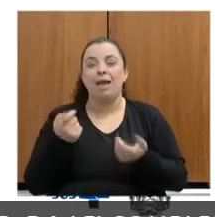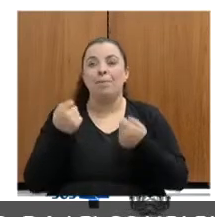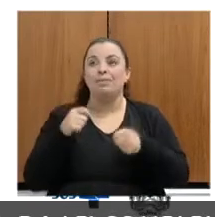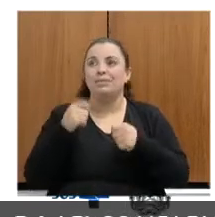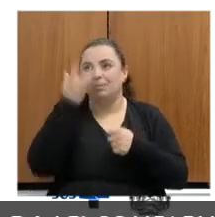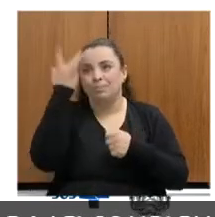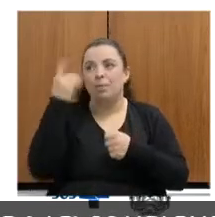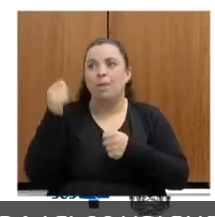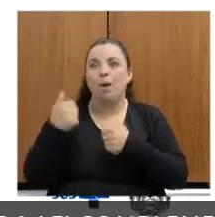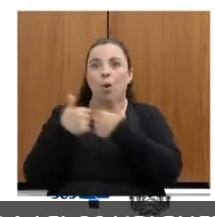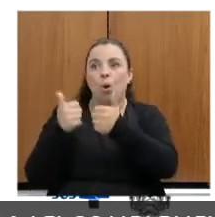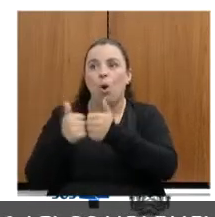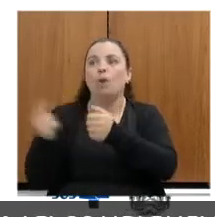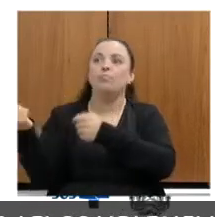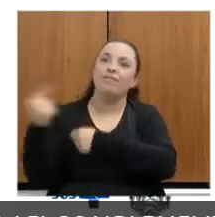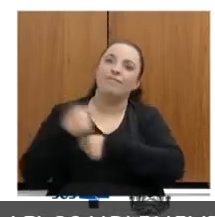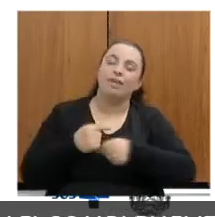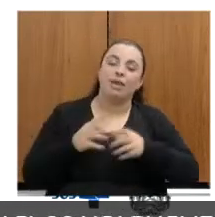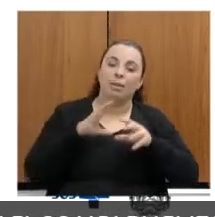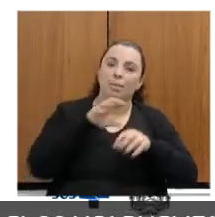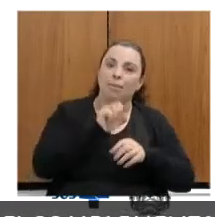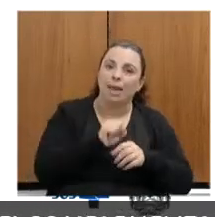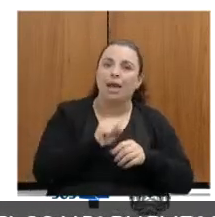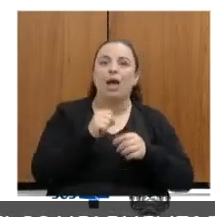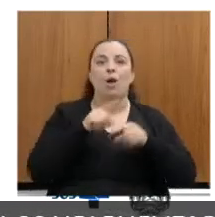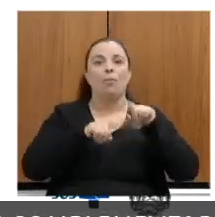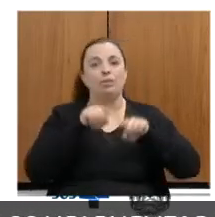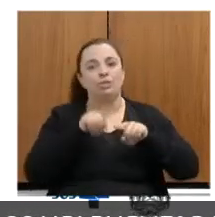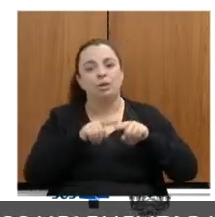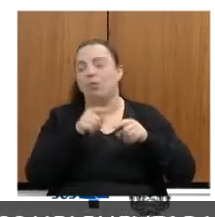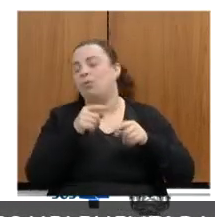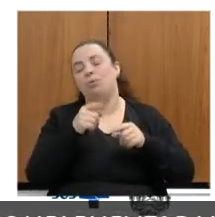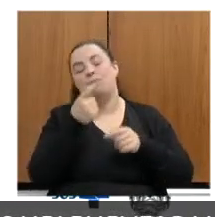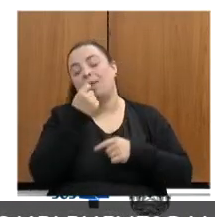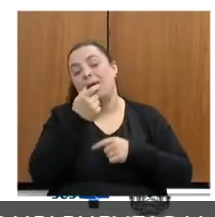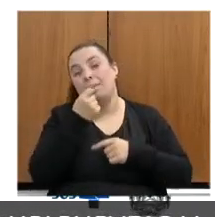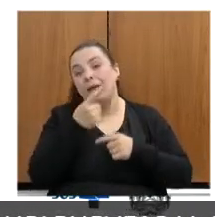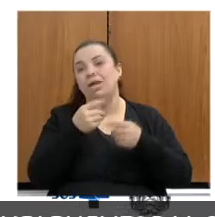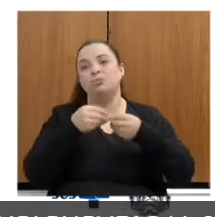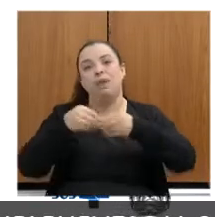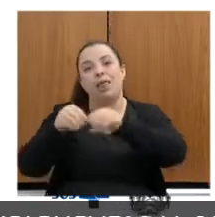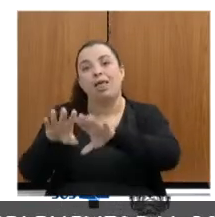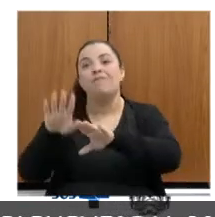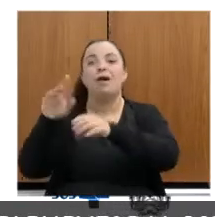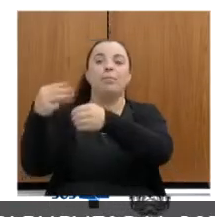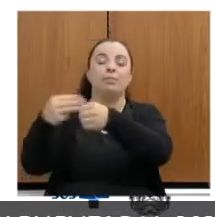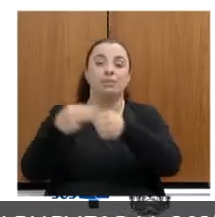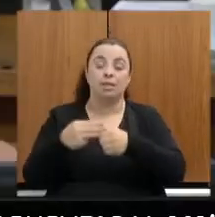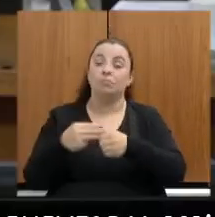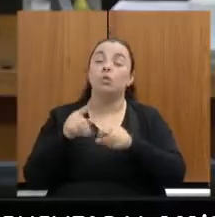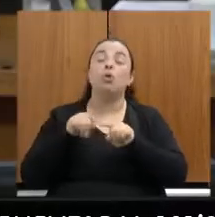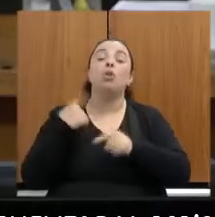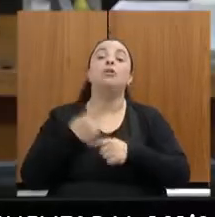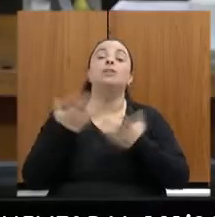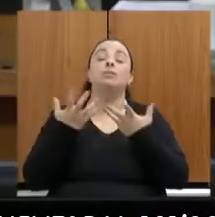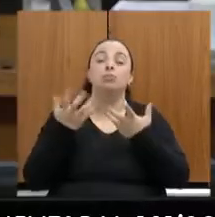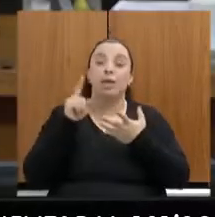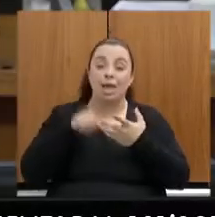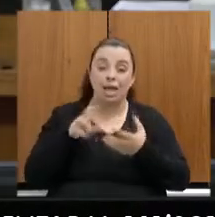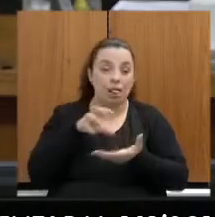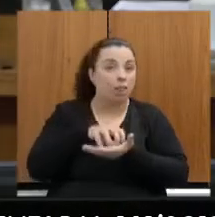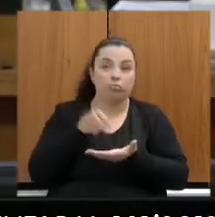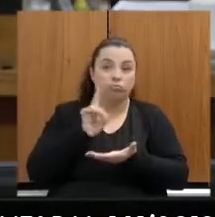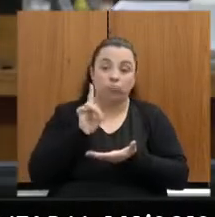pegar o ônibus e vim buscar então a gente está descentralizando o incentivo de investimento para para os